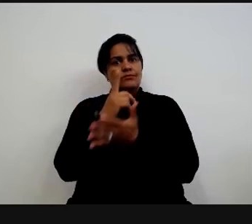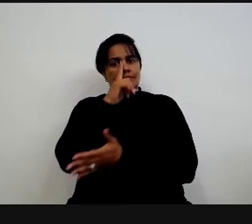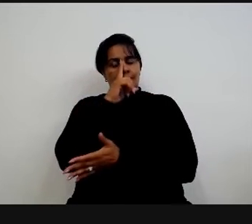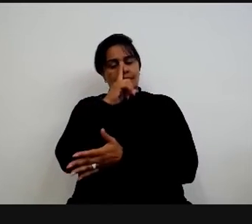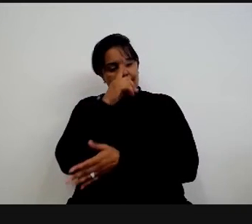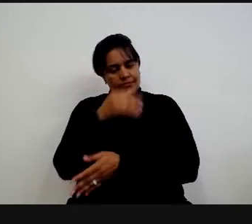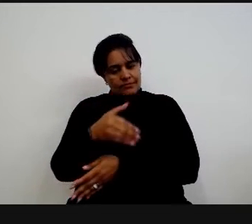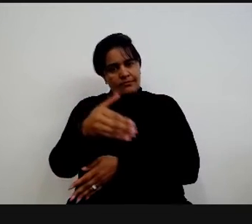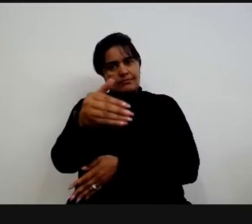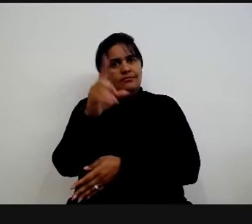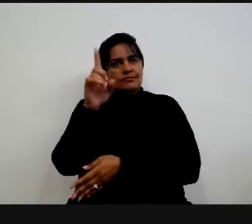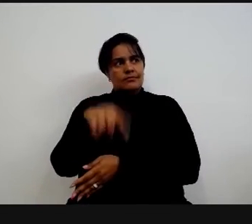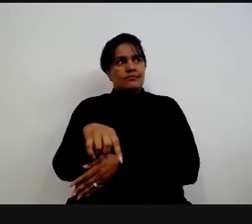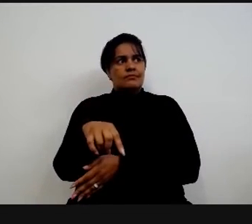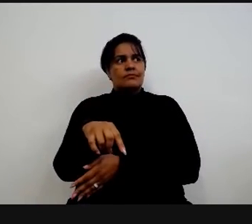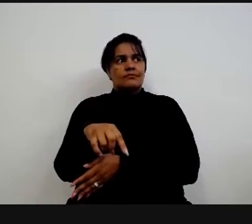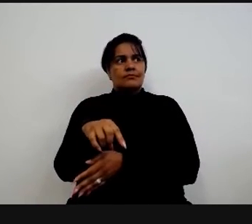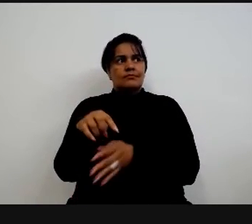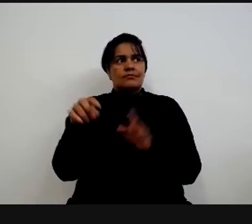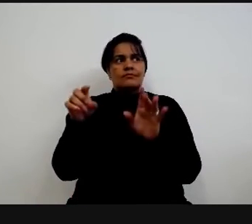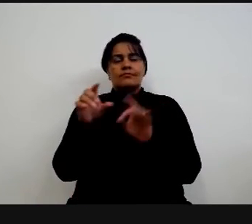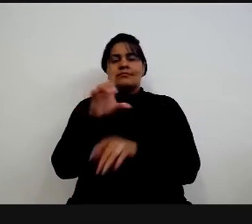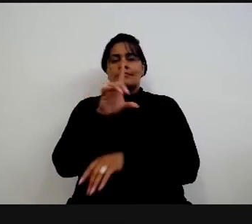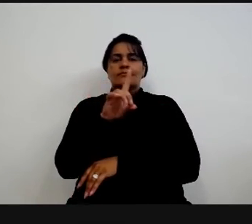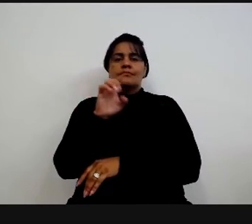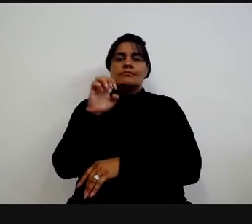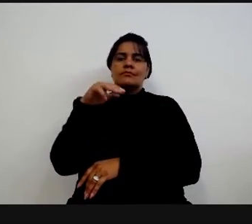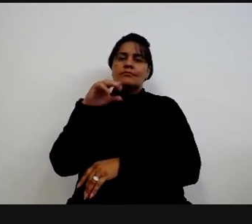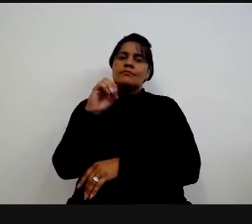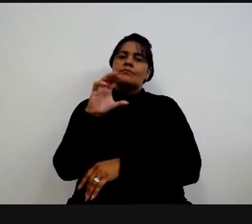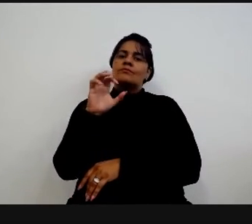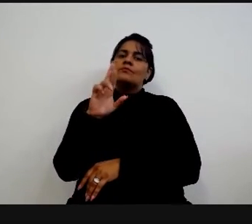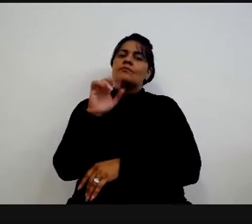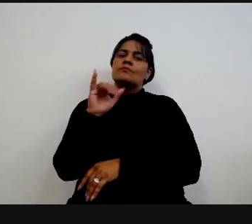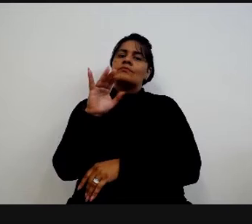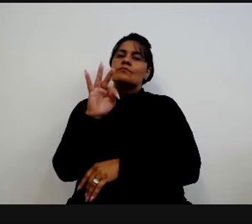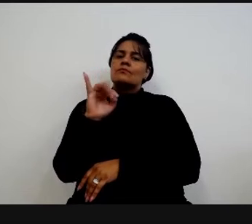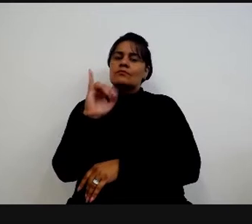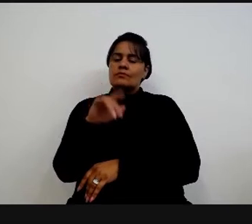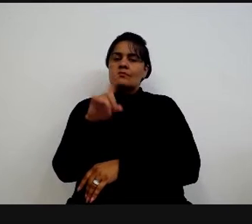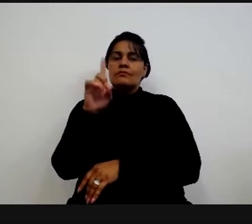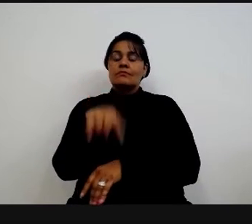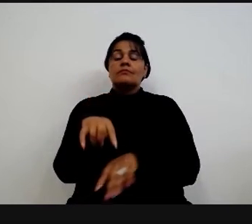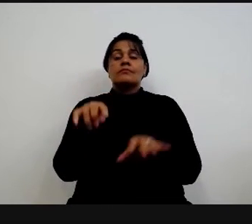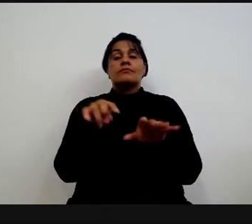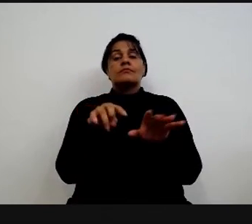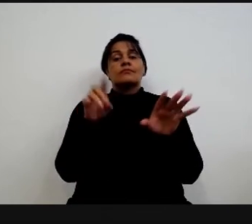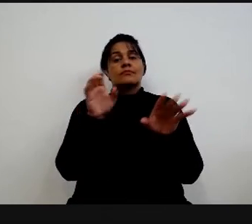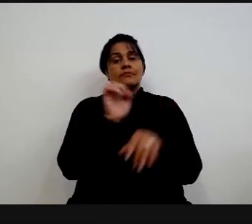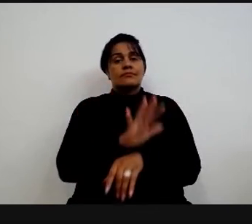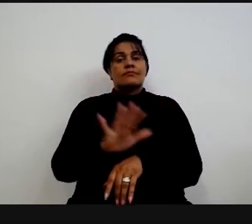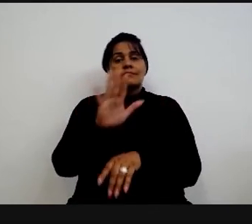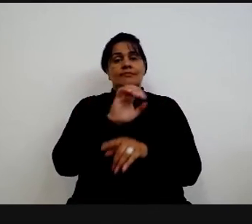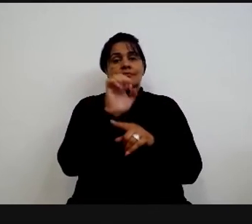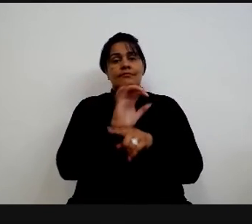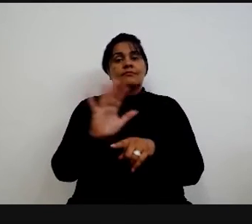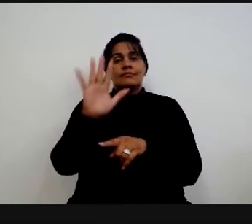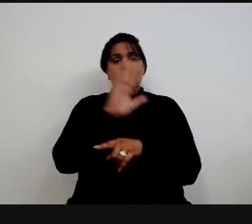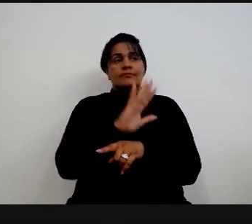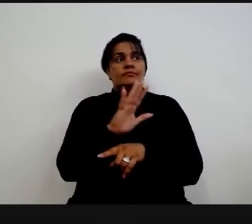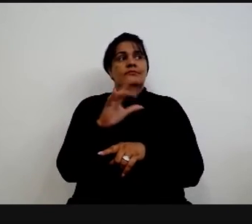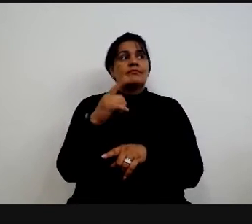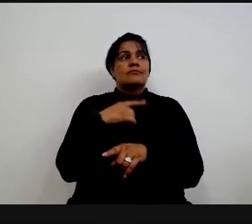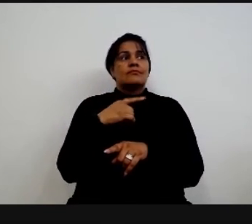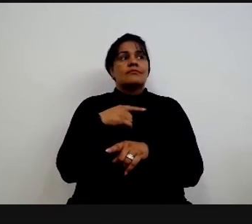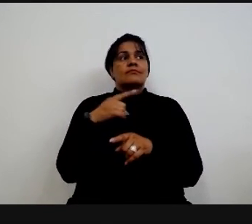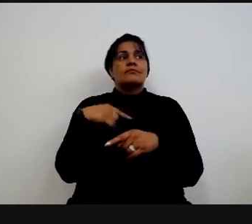riscos de tentativas de democracia, do Estado democrático de direito, em suas linhas mestras, que